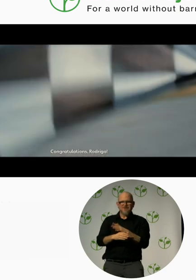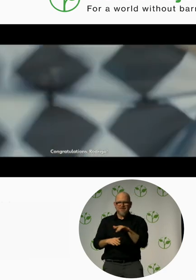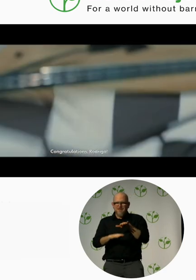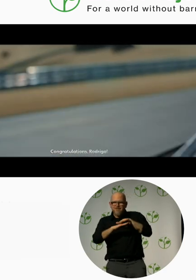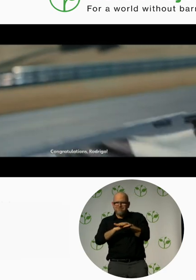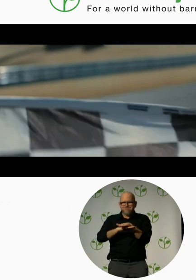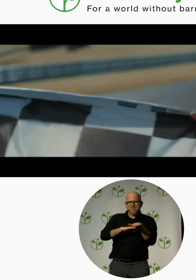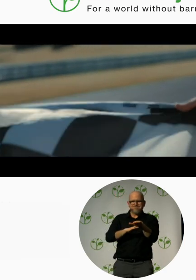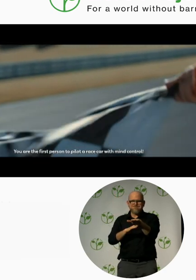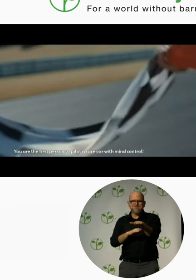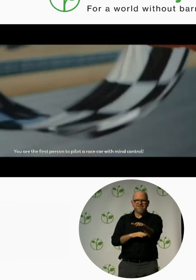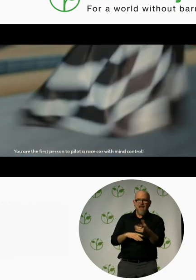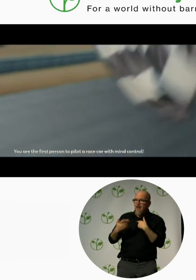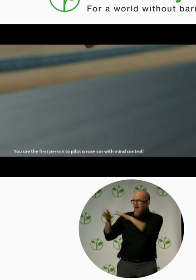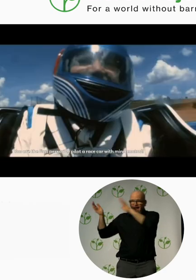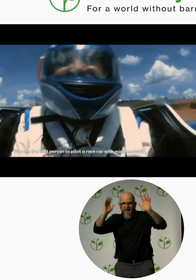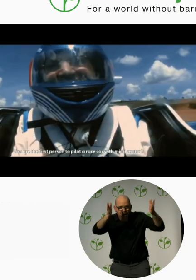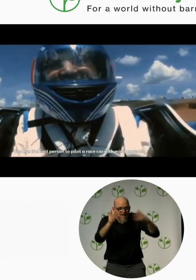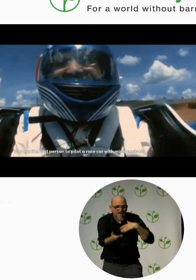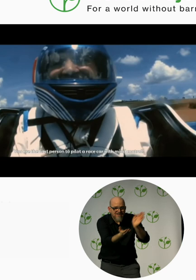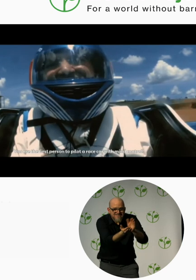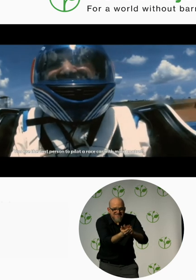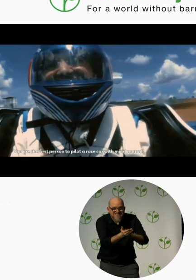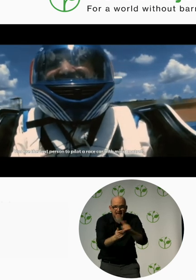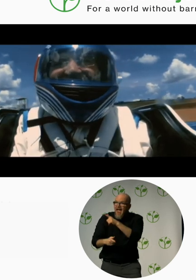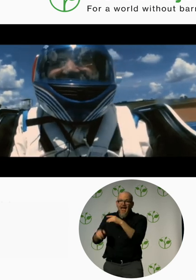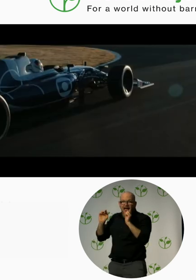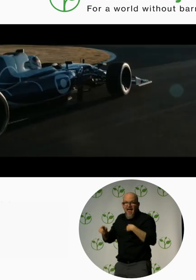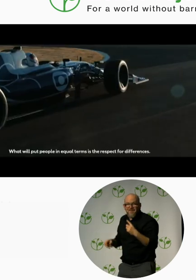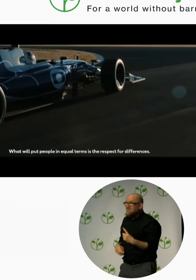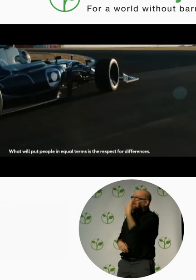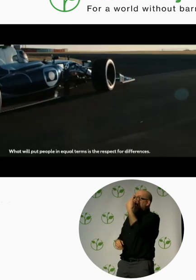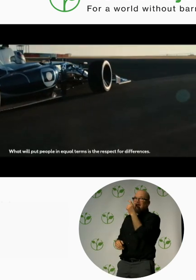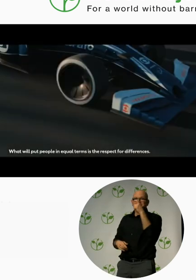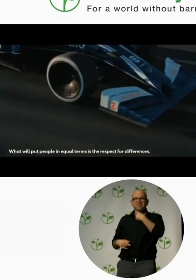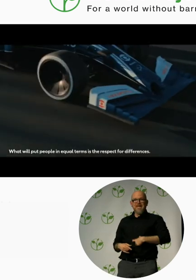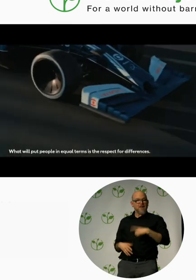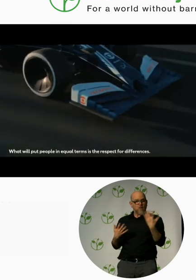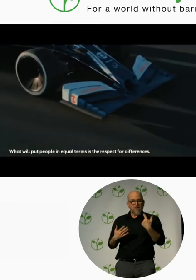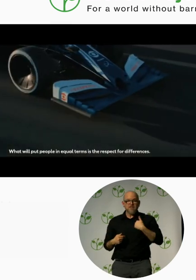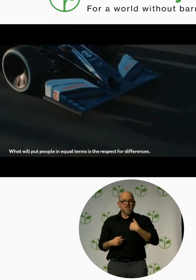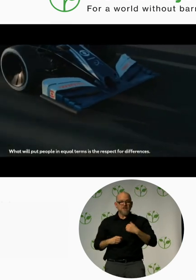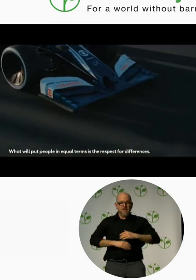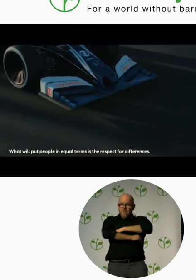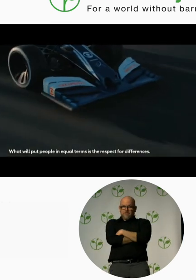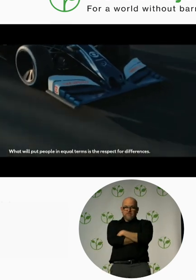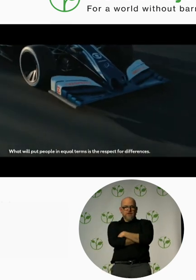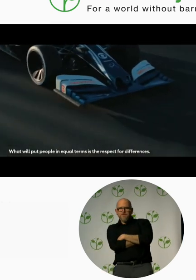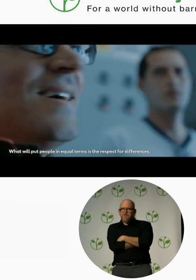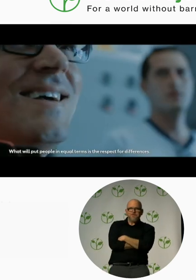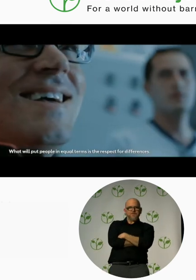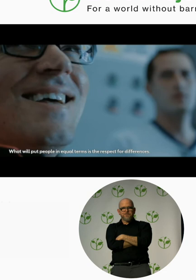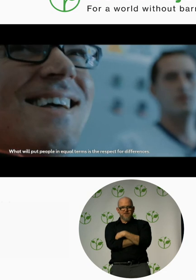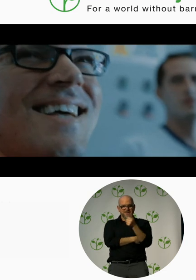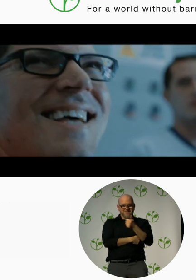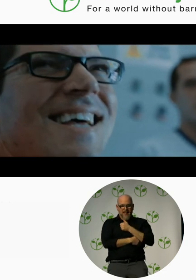Parabéns, Rodrigo. You're the first person to like a car in a with my mind. What will put people in a condition of equality is respect